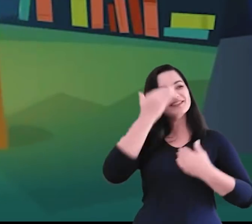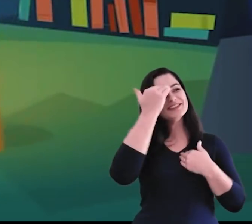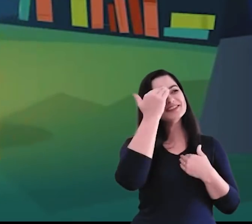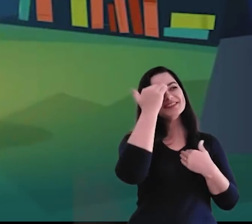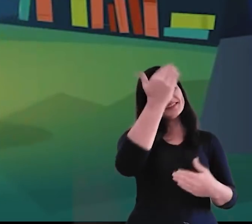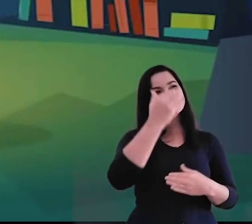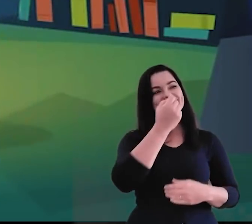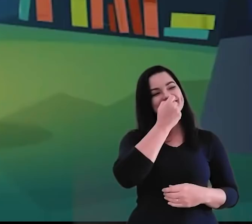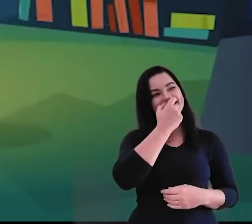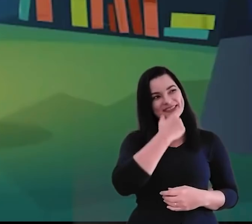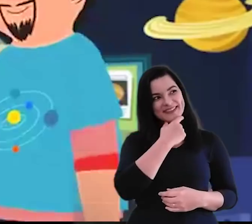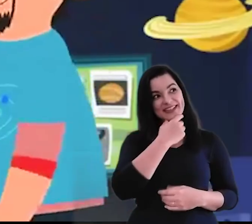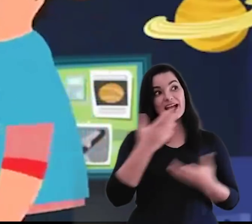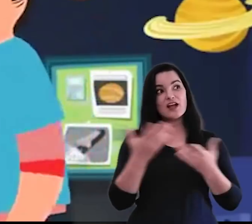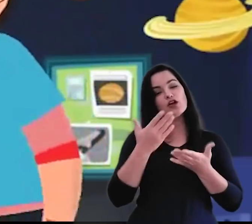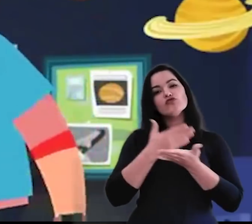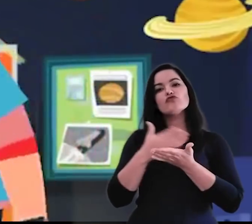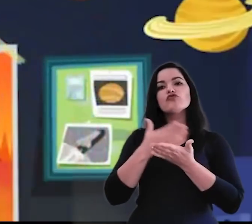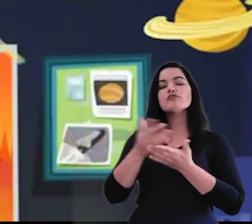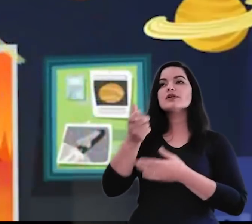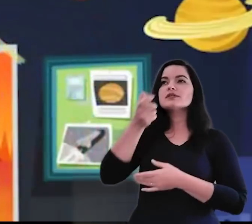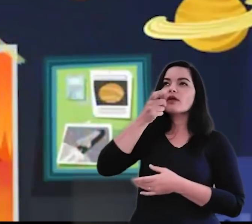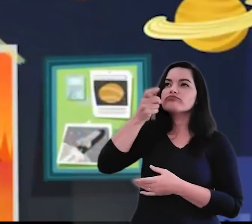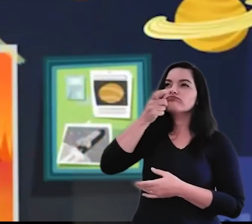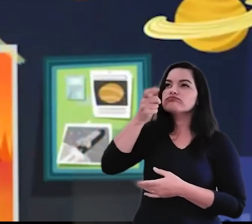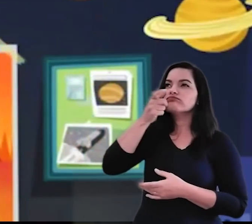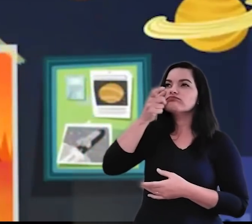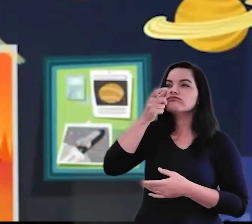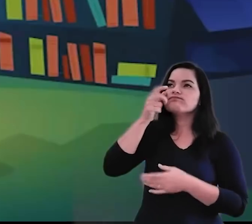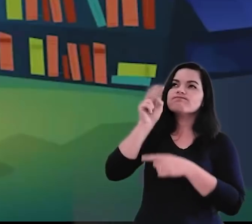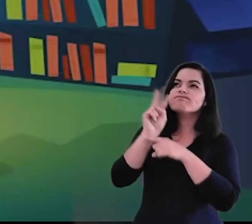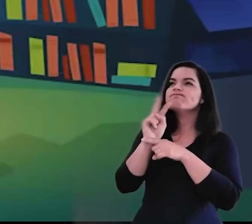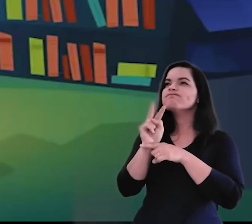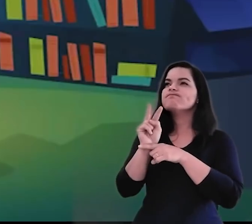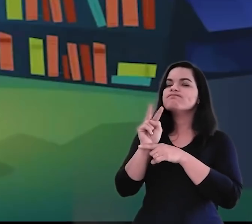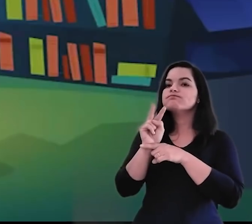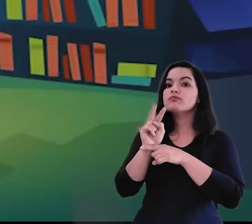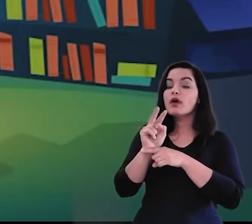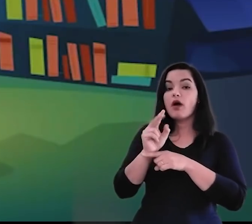nossa observação Terra-Marte. Não esqueça as anotações, cientista Luna.